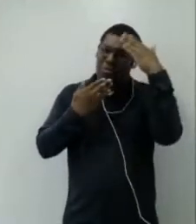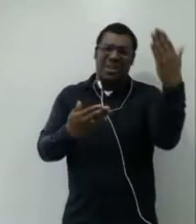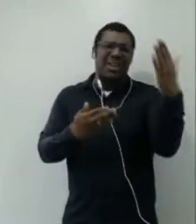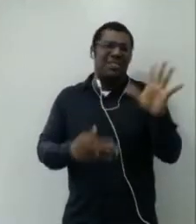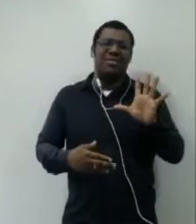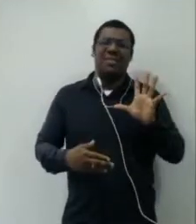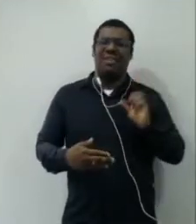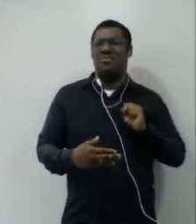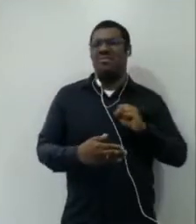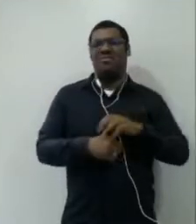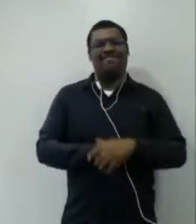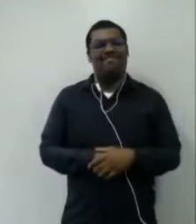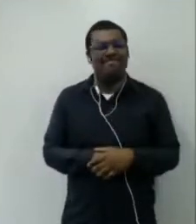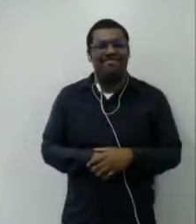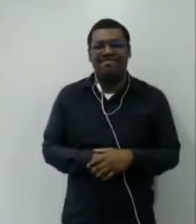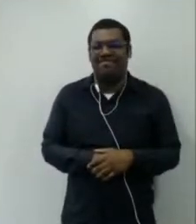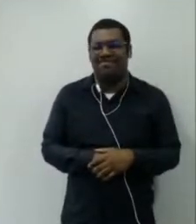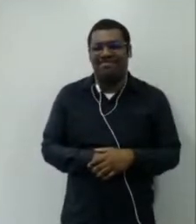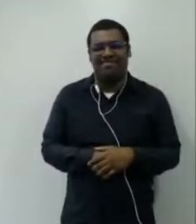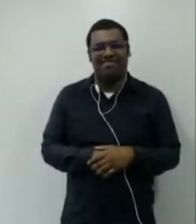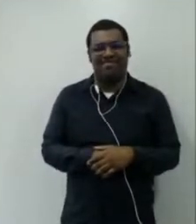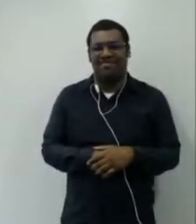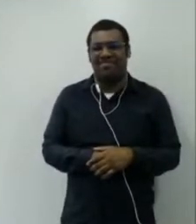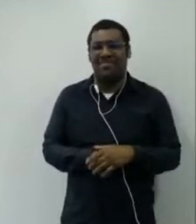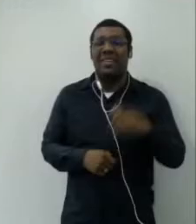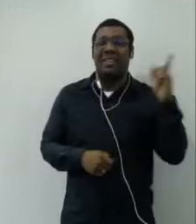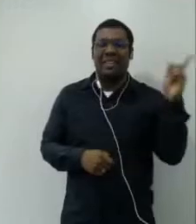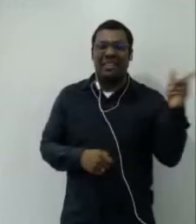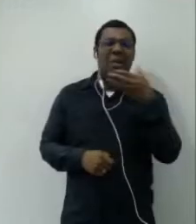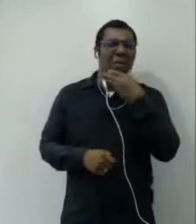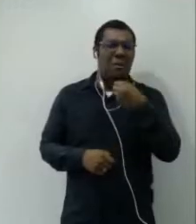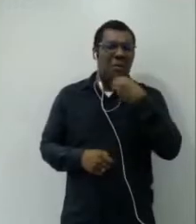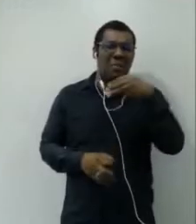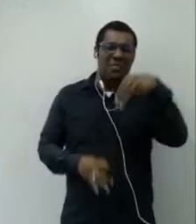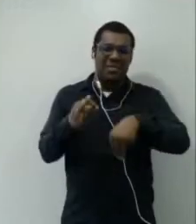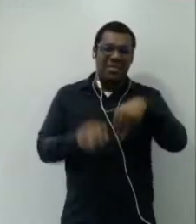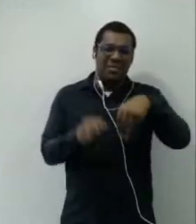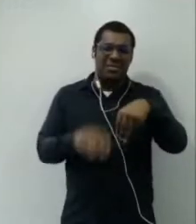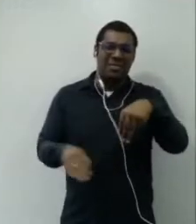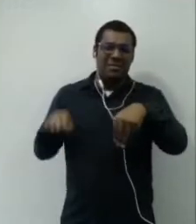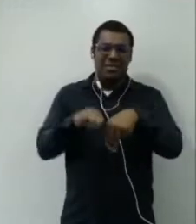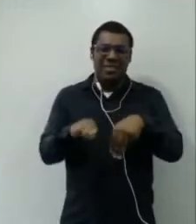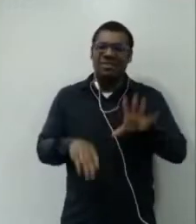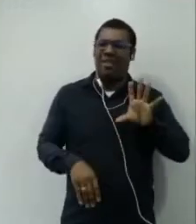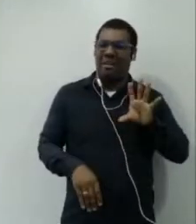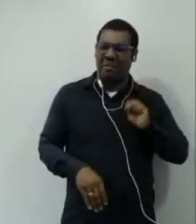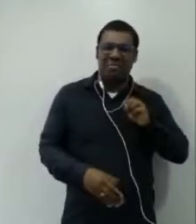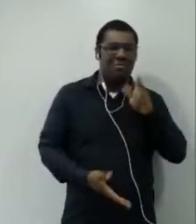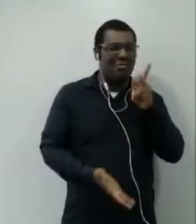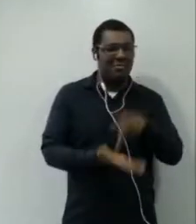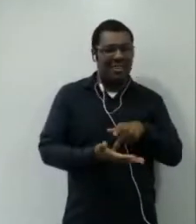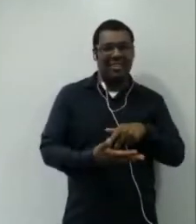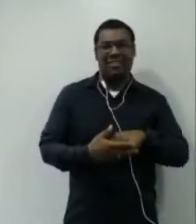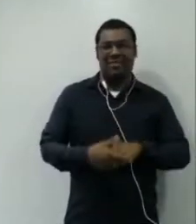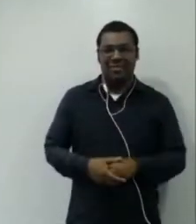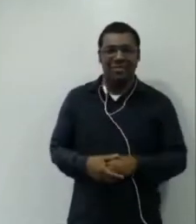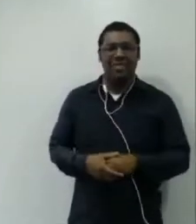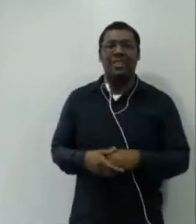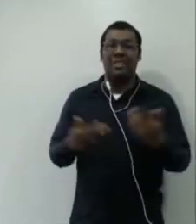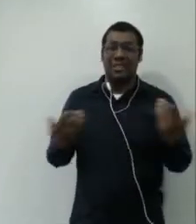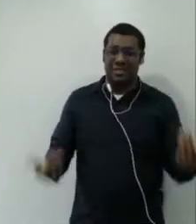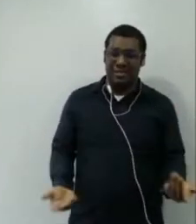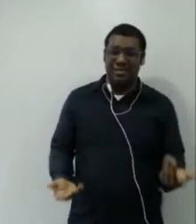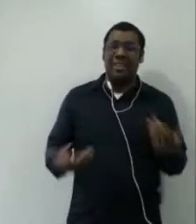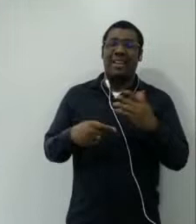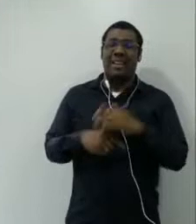ele amou como ninguém e nos deu amor e recebeu amor, eu